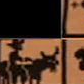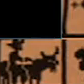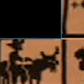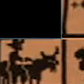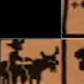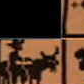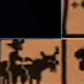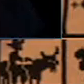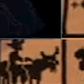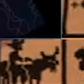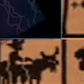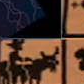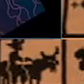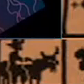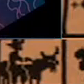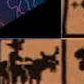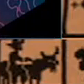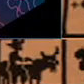isso gostoso.